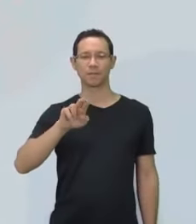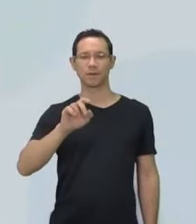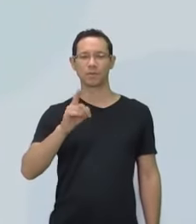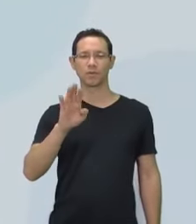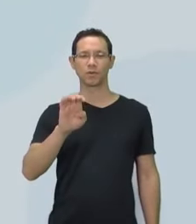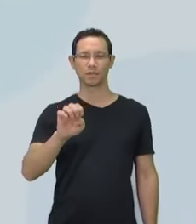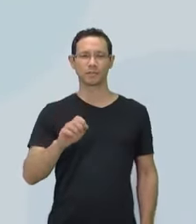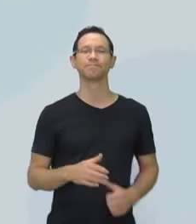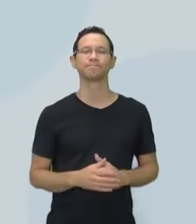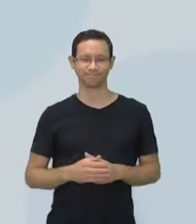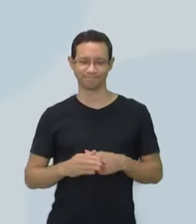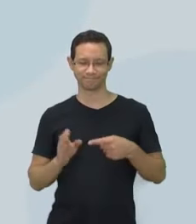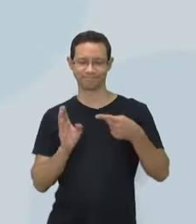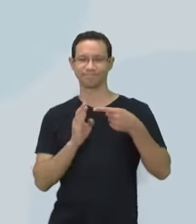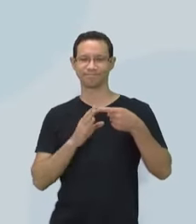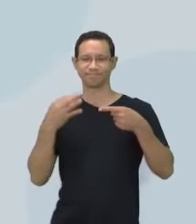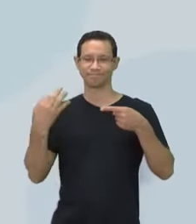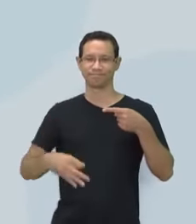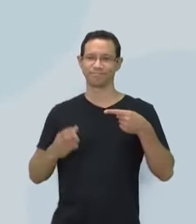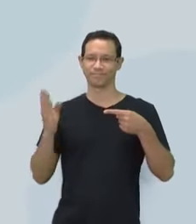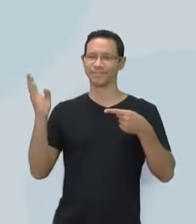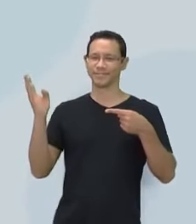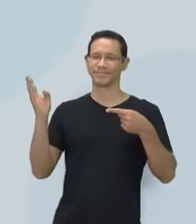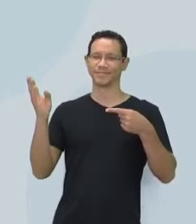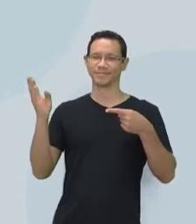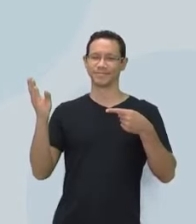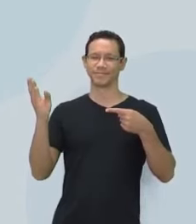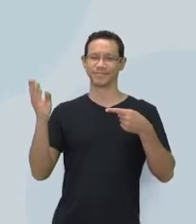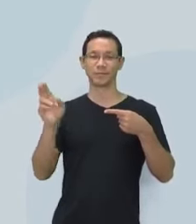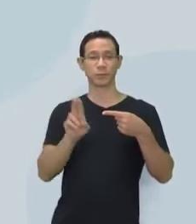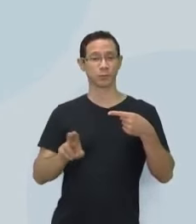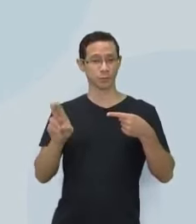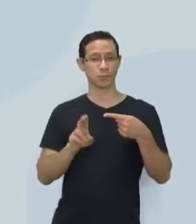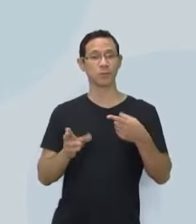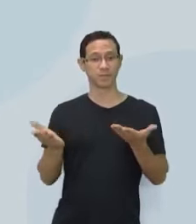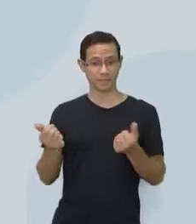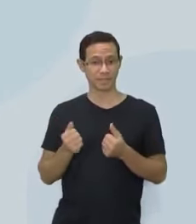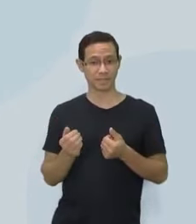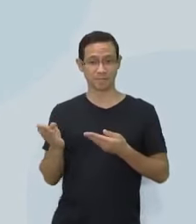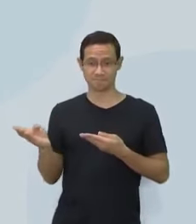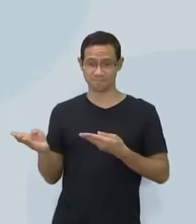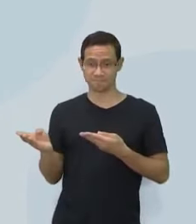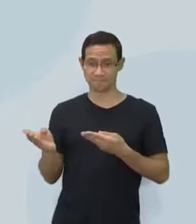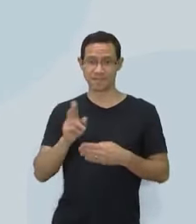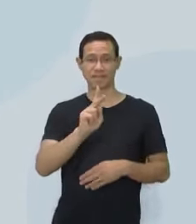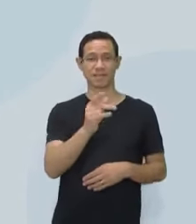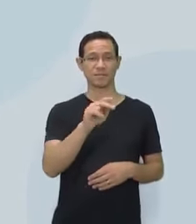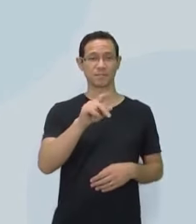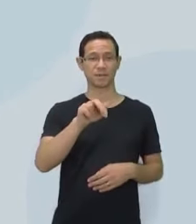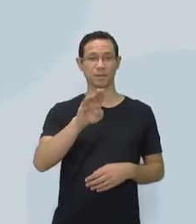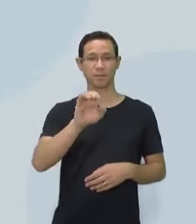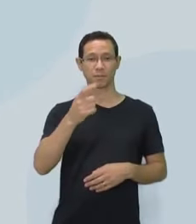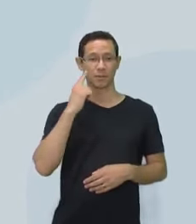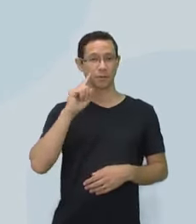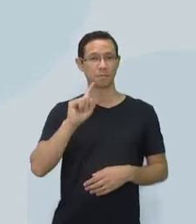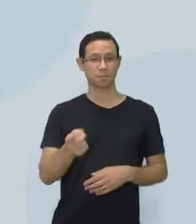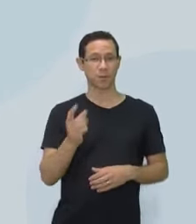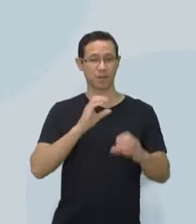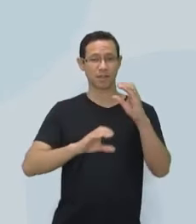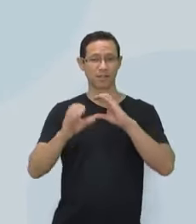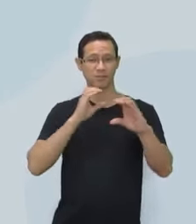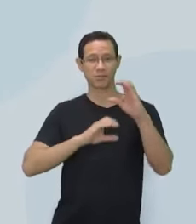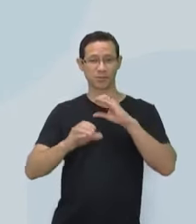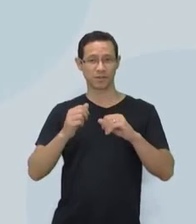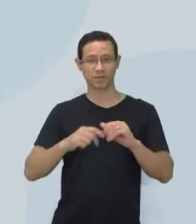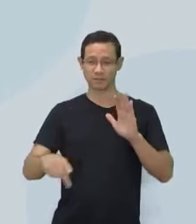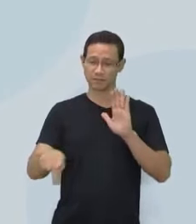A alternativa A é a correta. A autora faz uso de uma hipérbole ao dizer que poderia escrever 1000 canções só para você. Aliás, o exagero tá também aí, não é